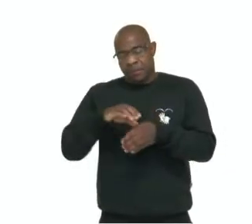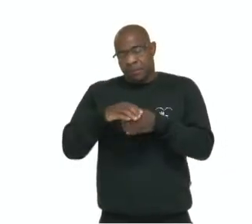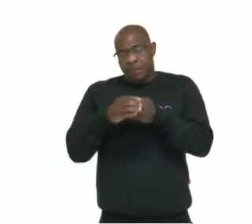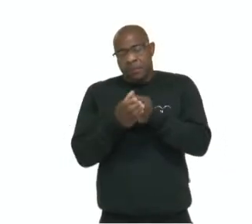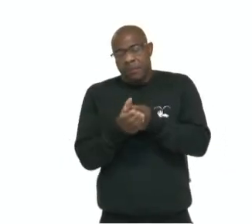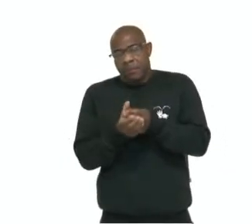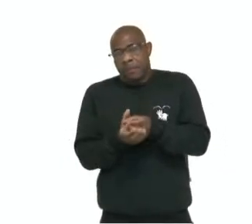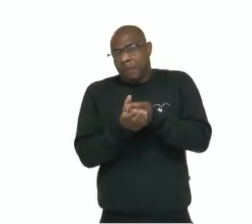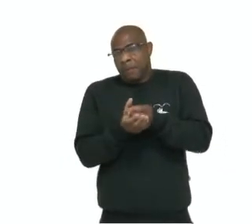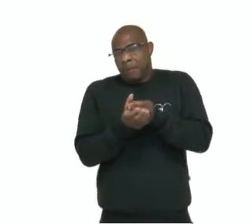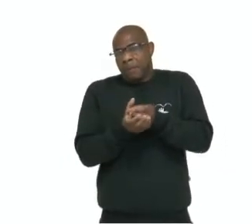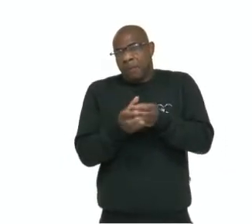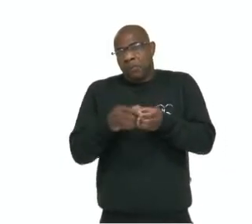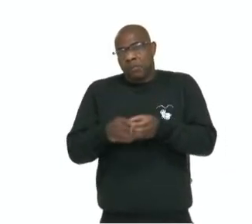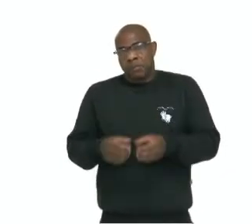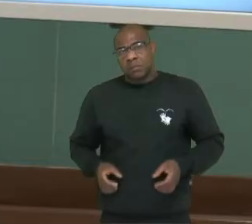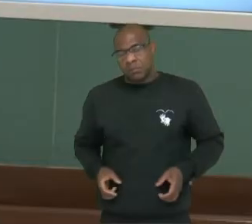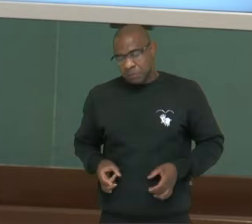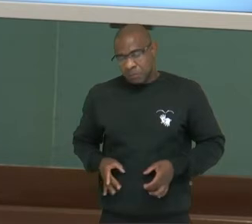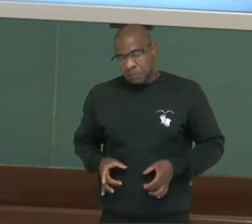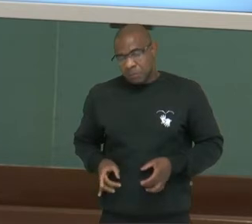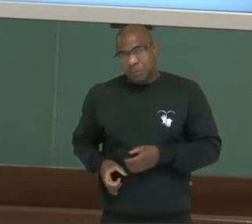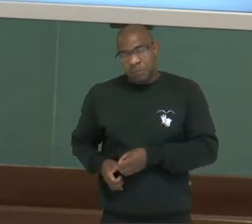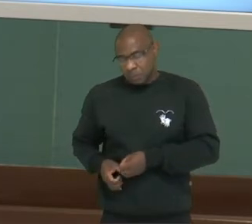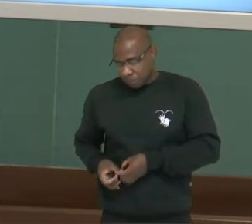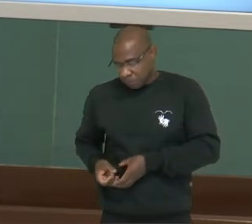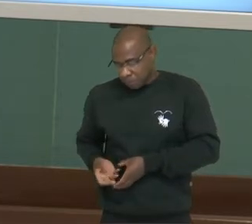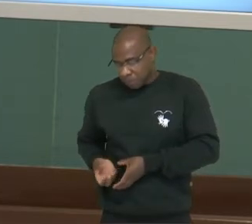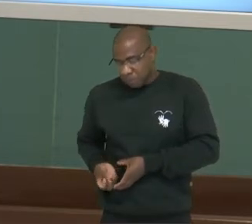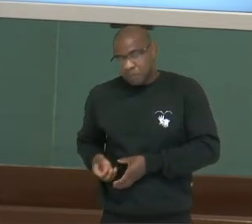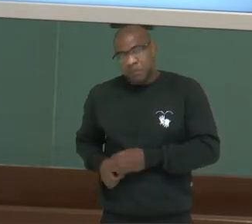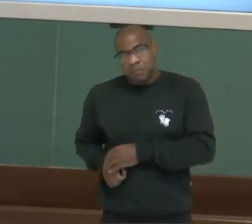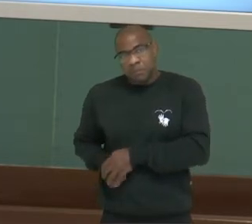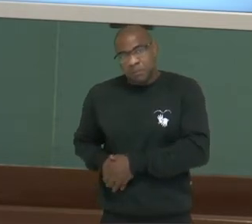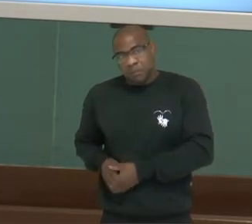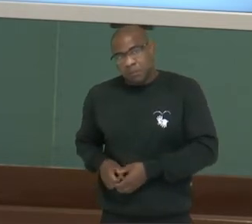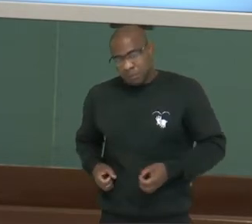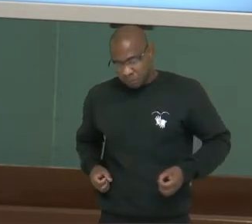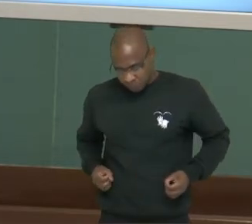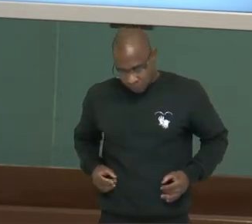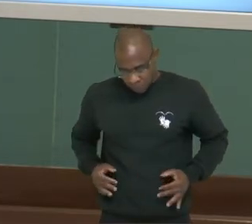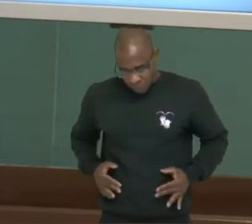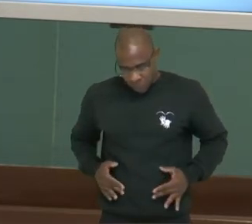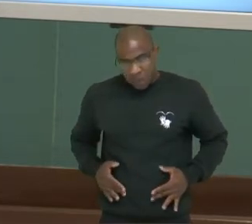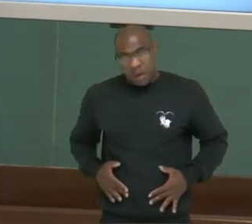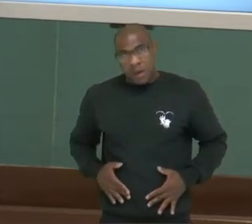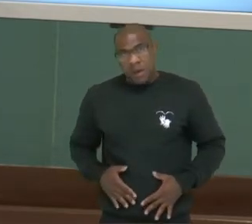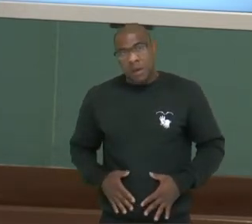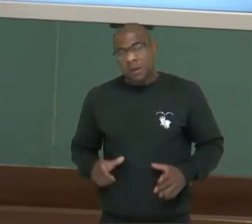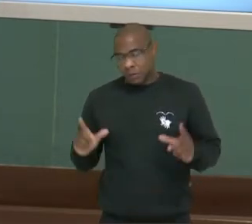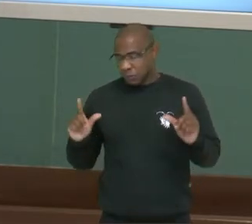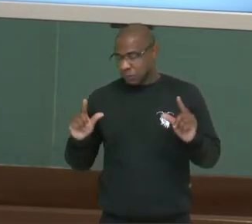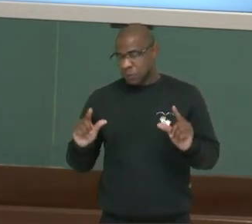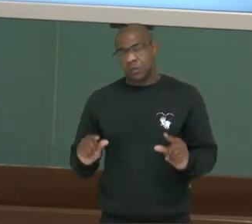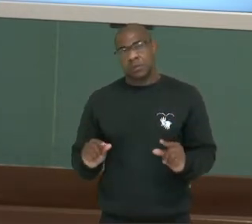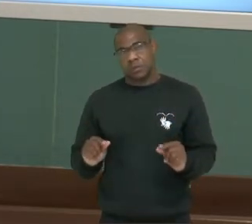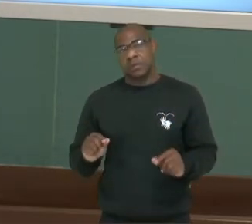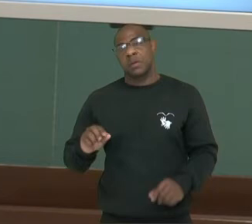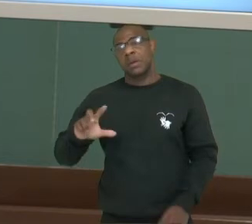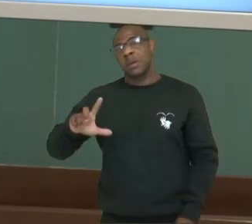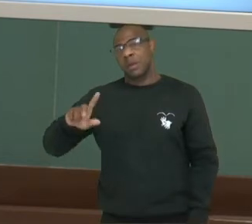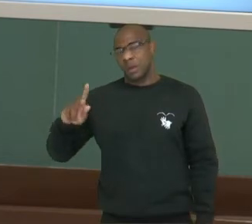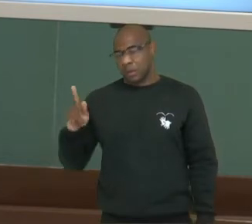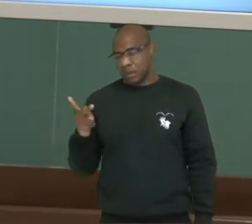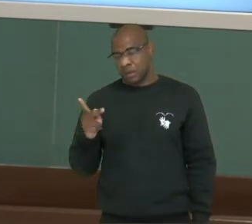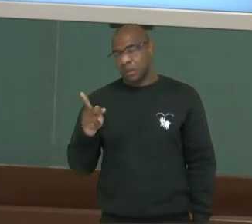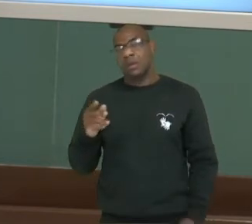esse ovócito secundário lá para a tuba uterina. Ele é liberado e aí ele já diminui a quantidade do LH. O